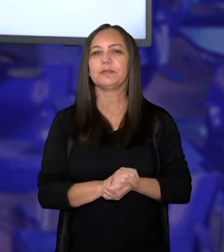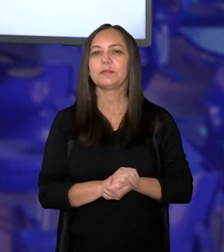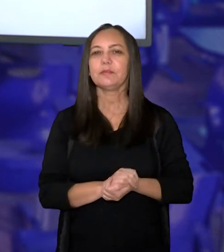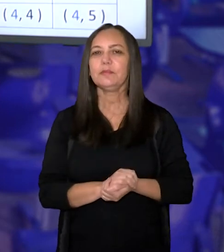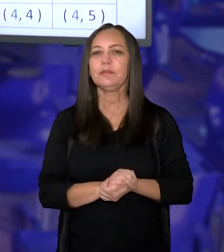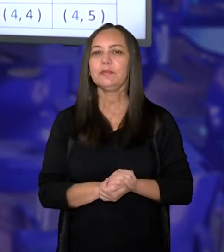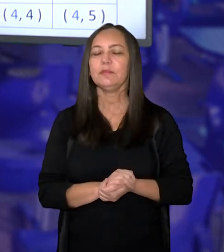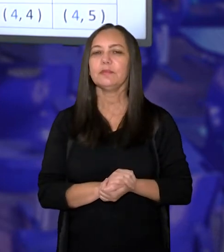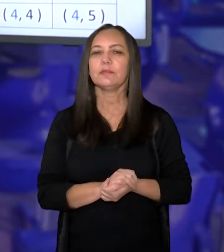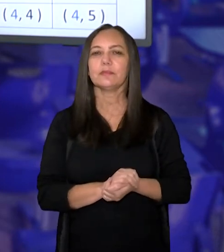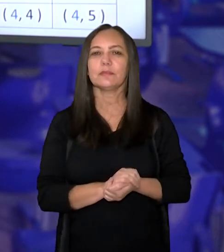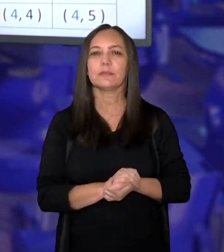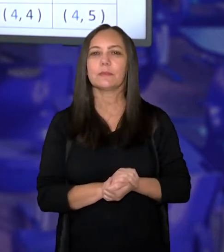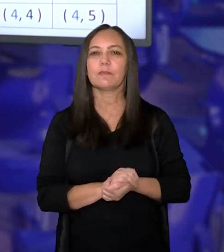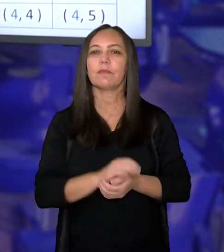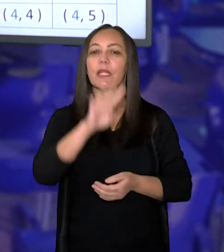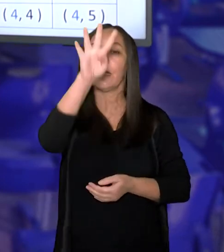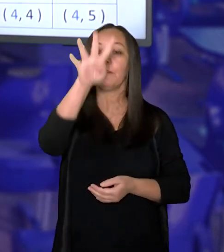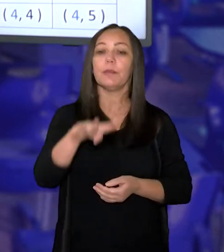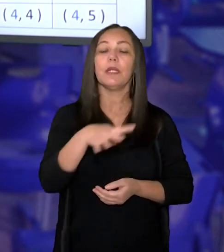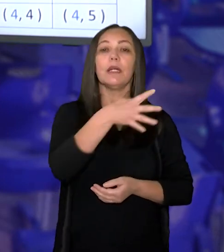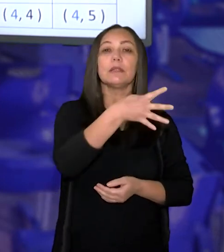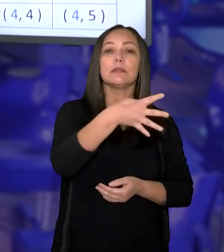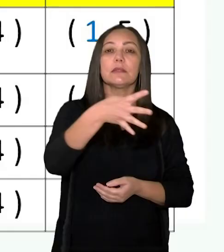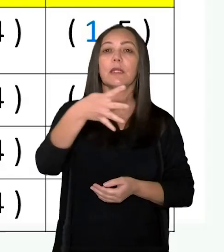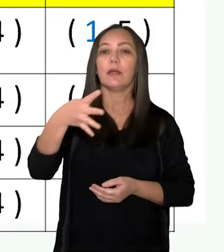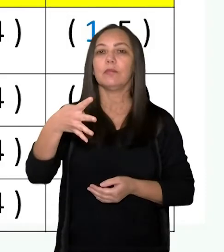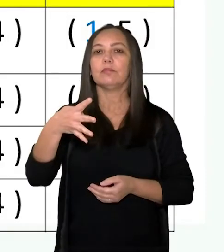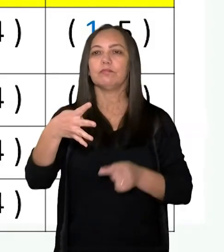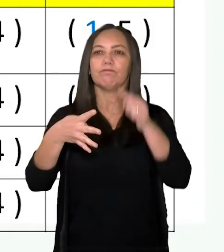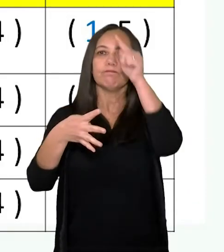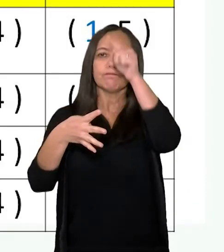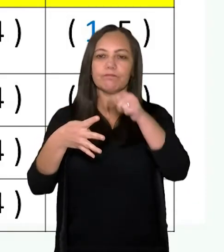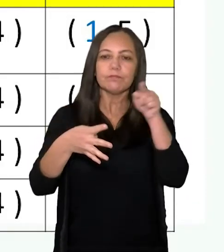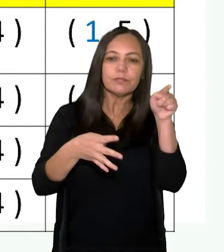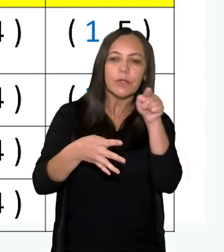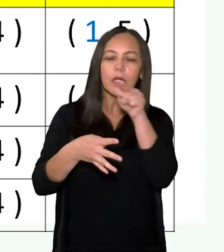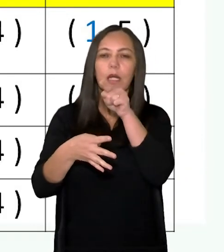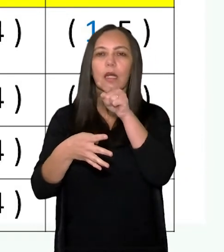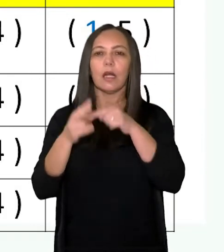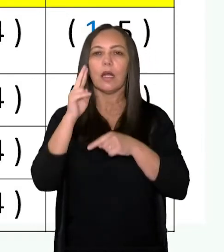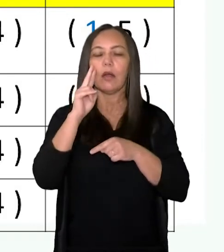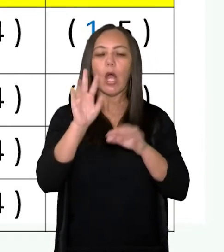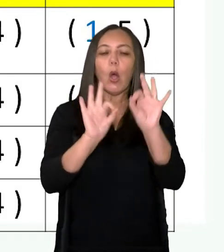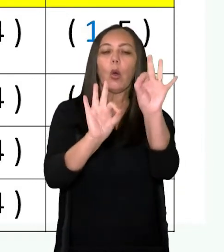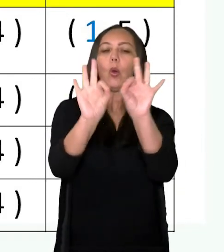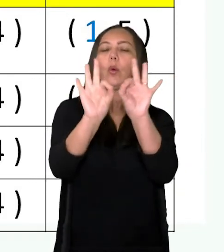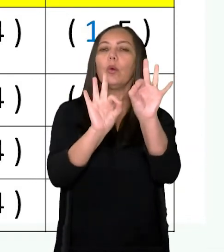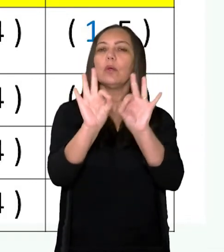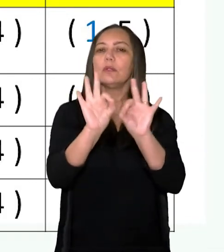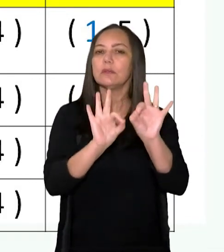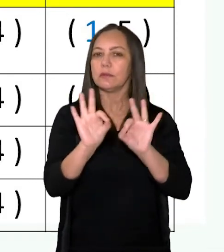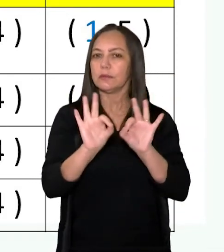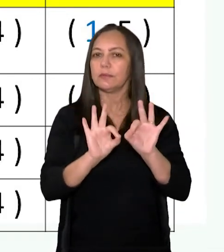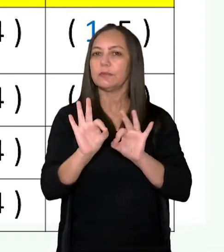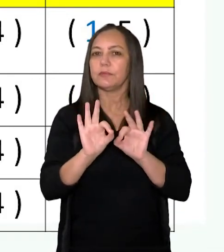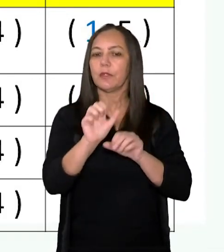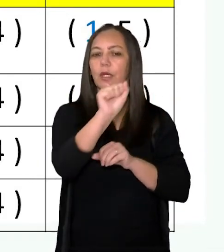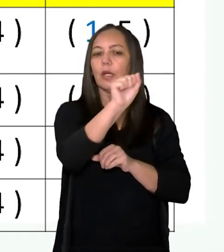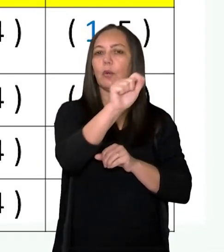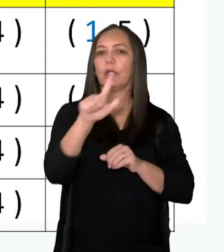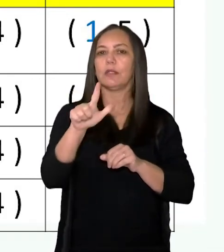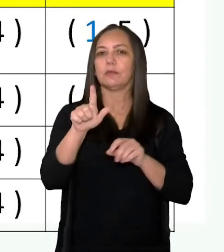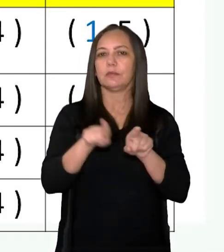lá. Pela tabela de dupla entrada, nós vamos organizar